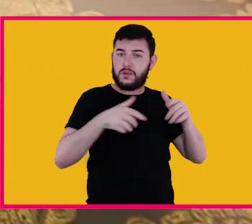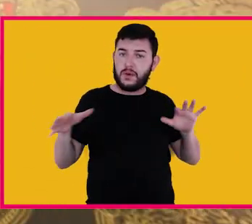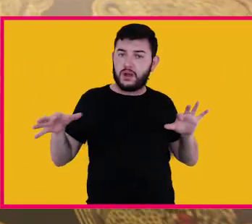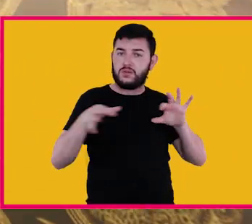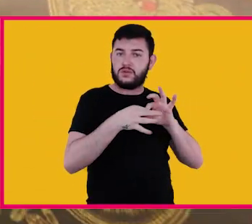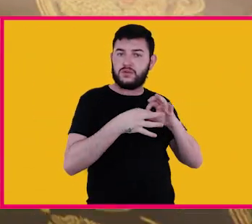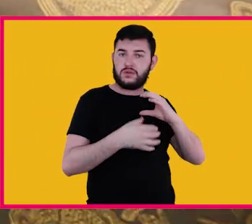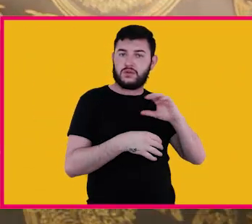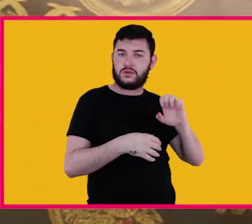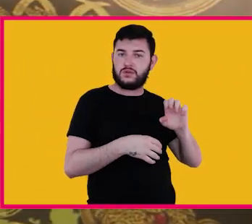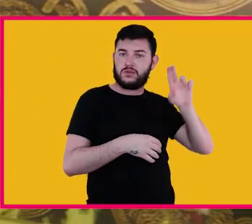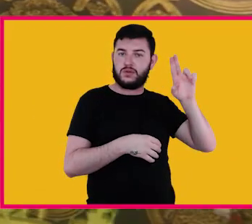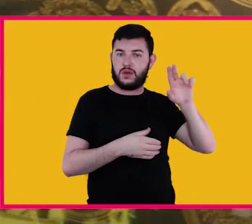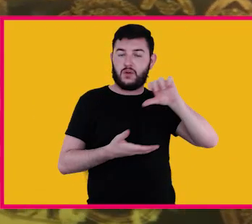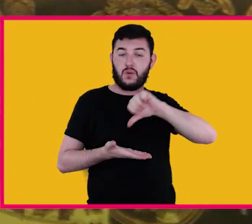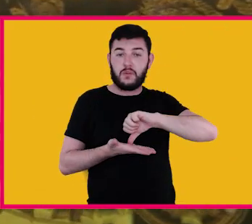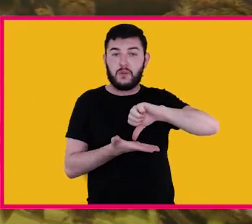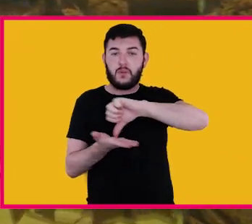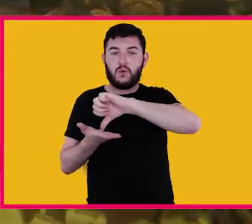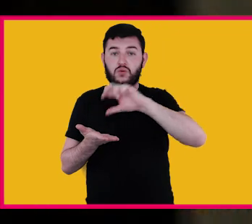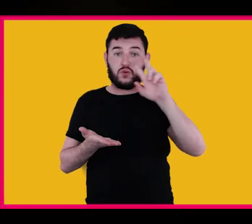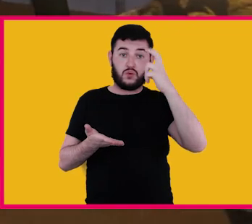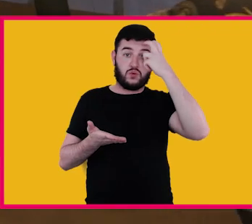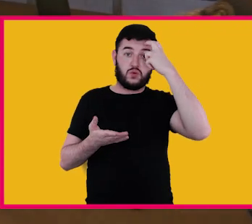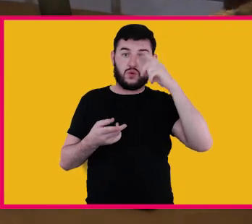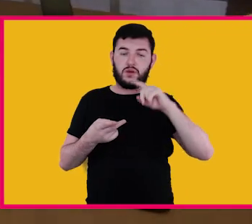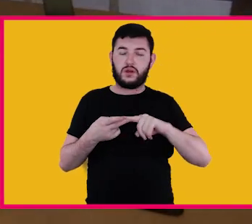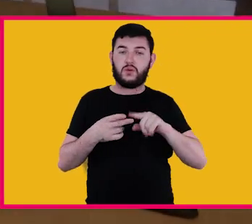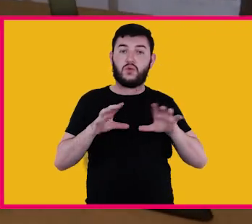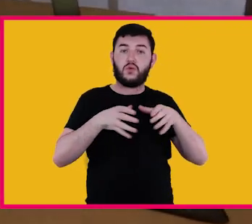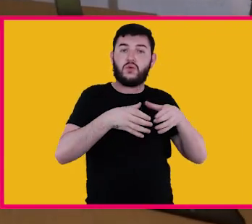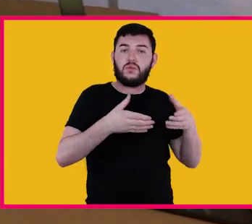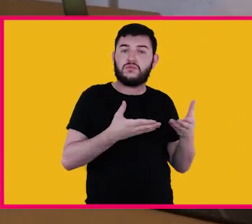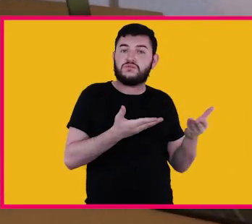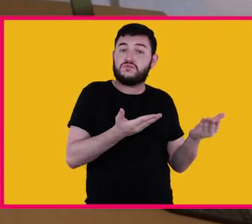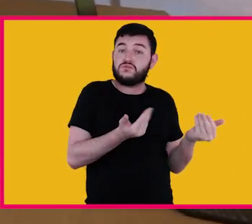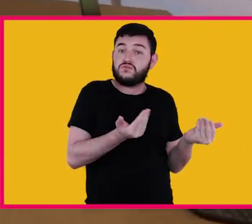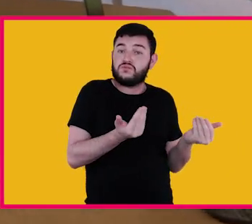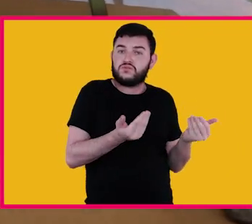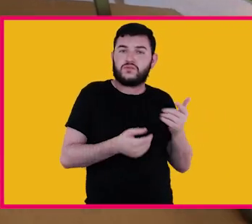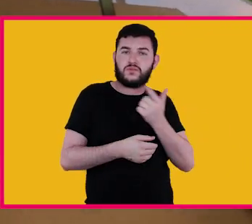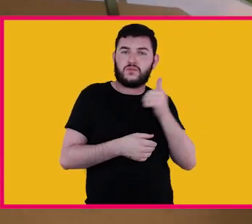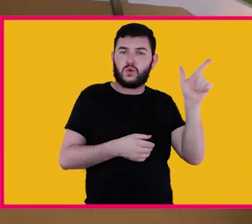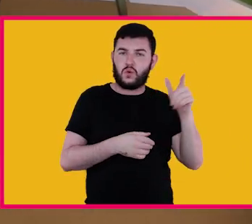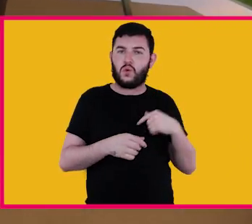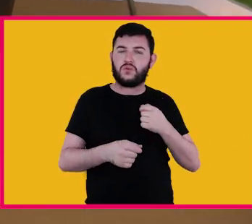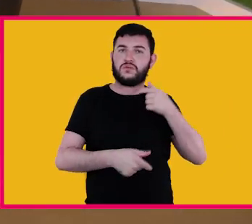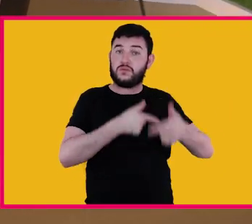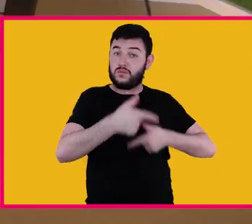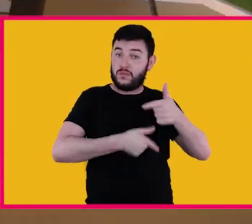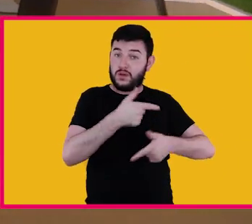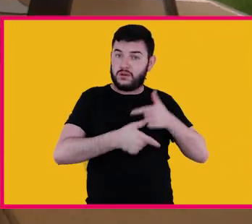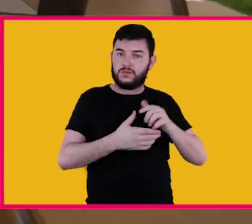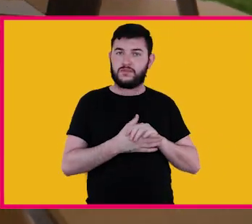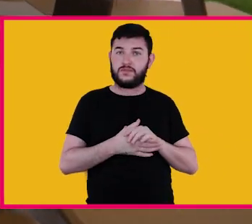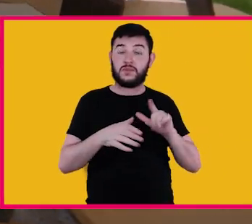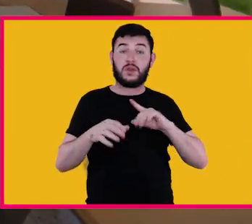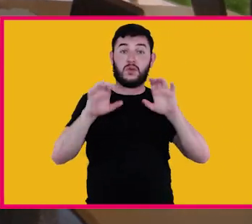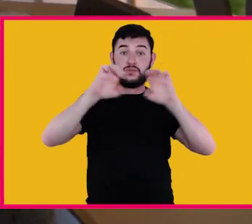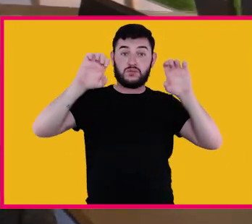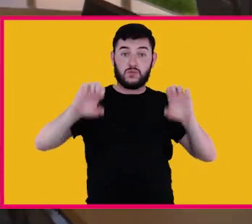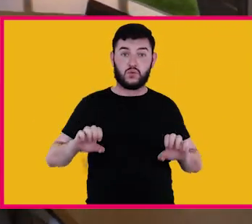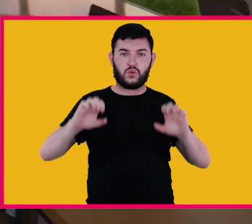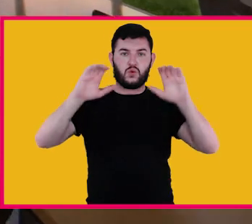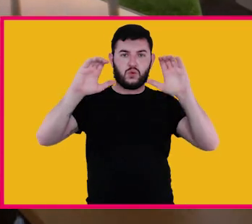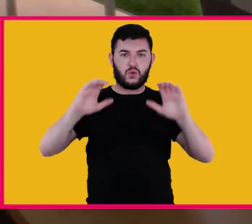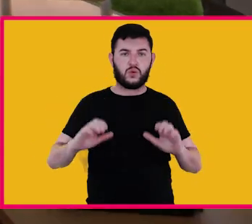CEL, como pontos de cultura, estação de juventude, entre outros. Esse espaço prevê uma estrutura para reuniões, mas também instalações